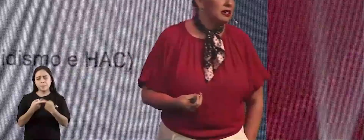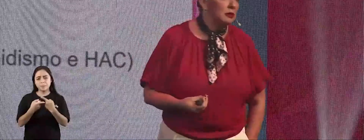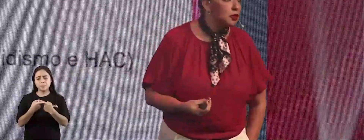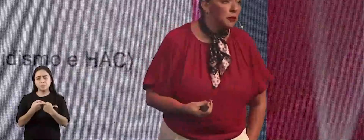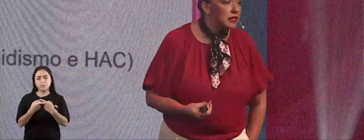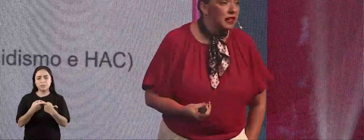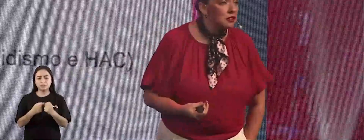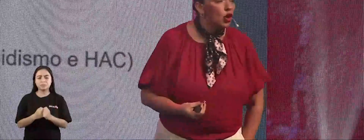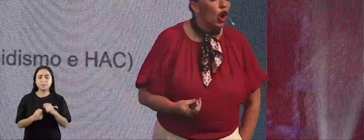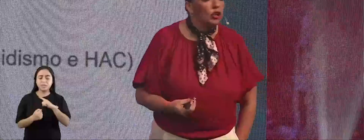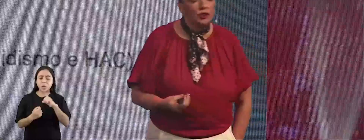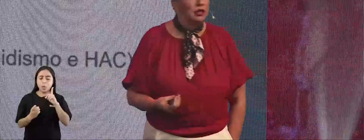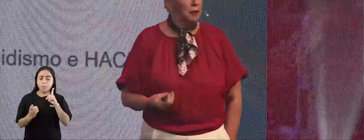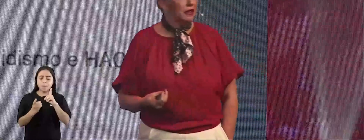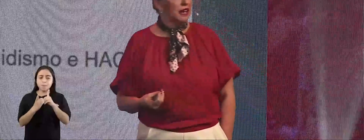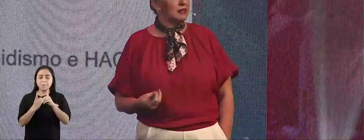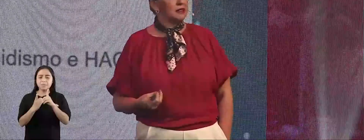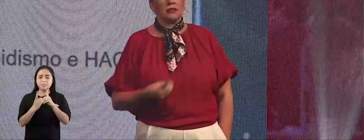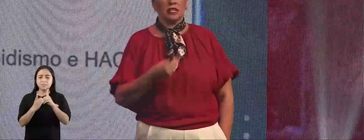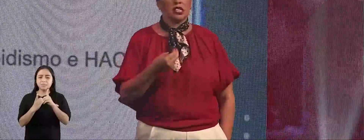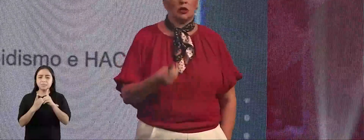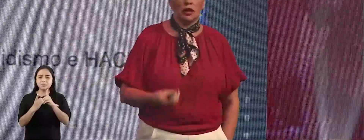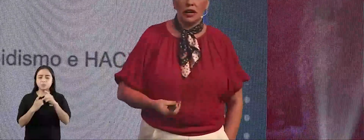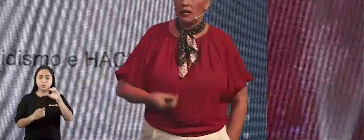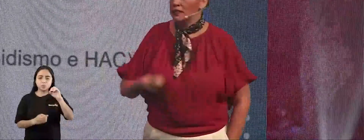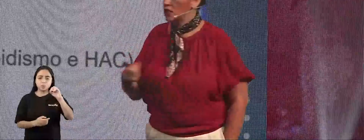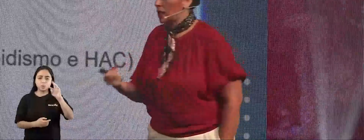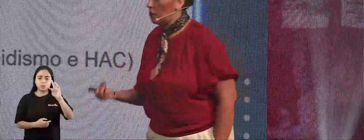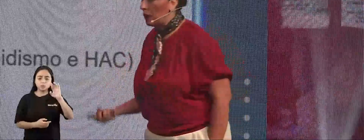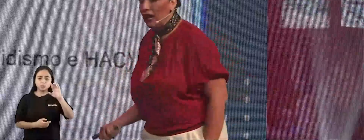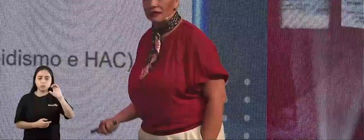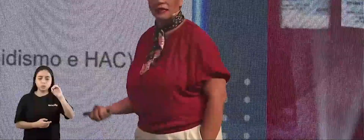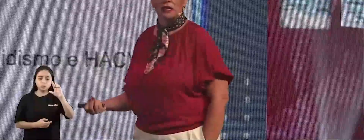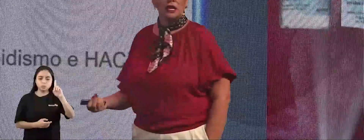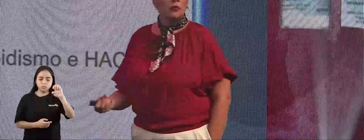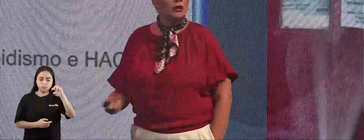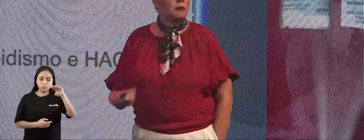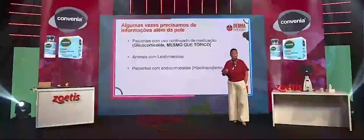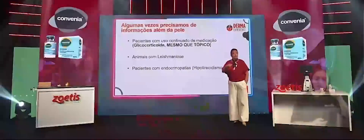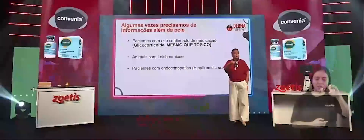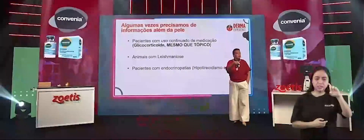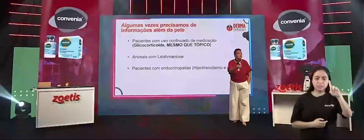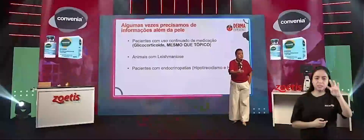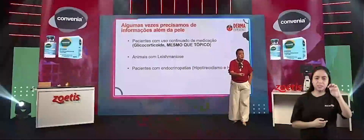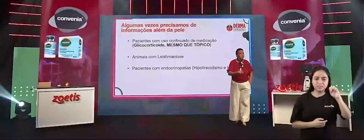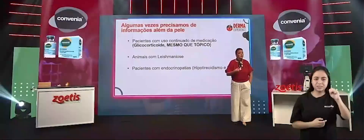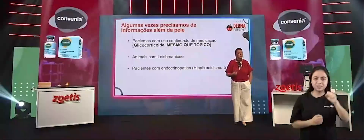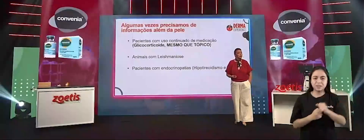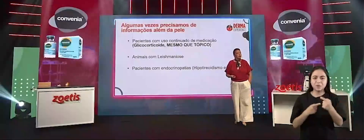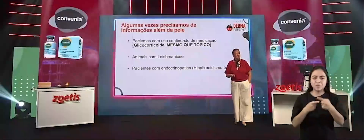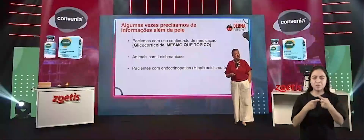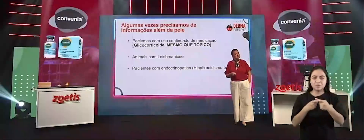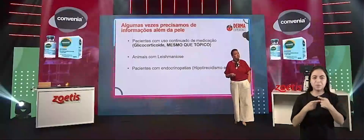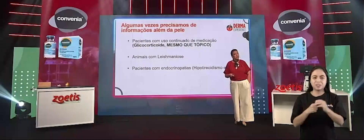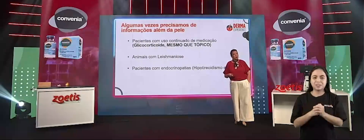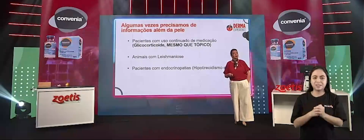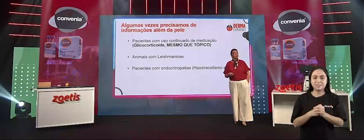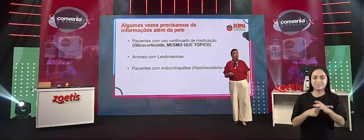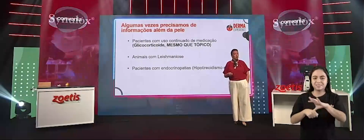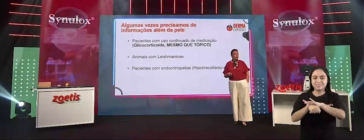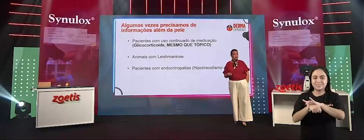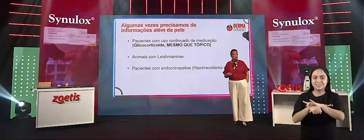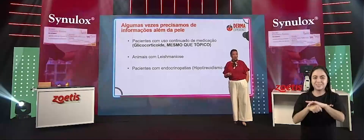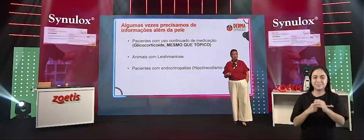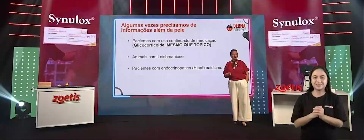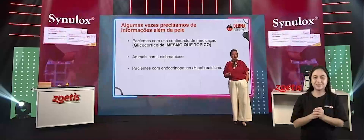nós lidamos com pacientes corticodependentes, seja na orelha, seja na pata, porque por vezes nós precisamos fazer corticoterapia sistêmica